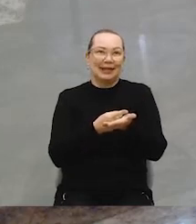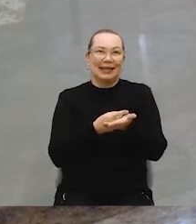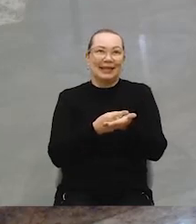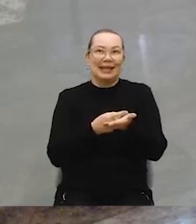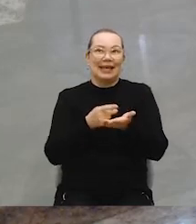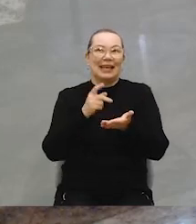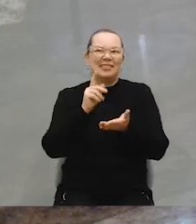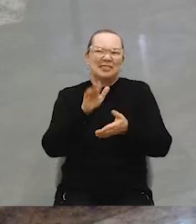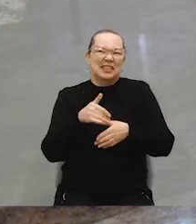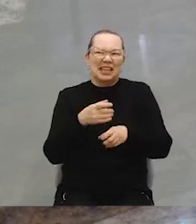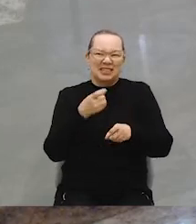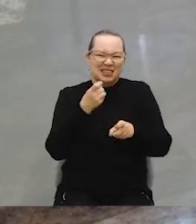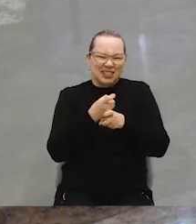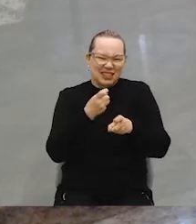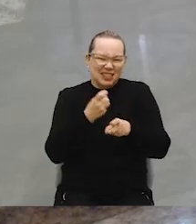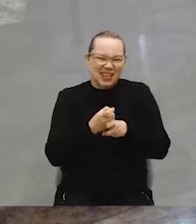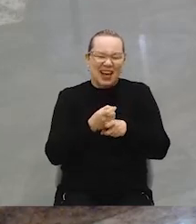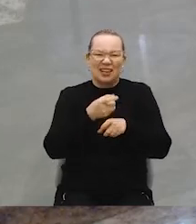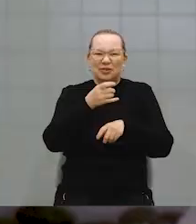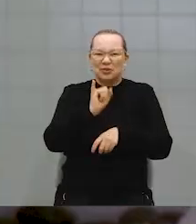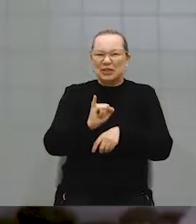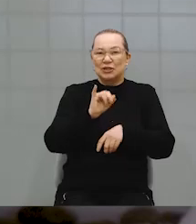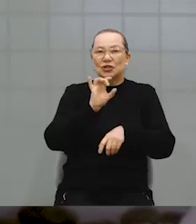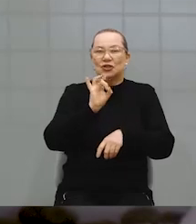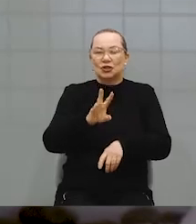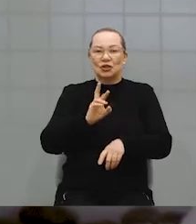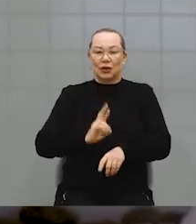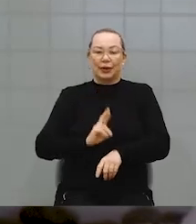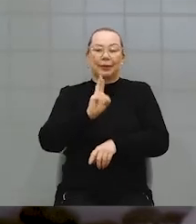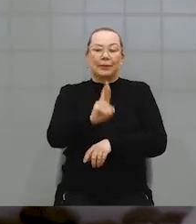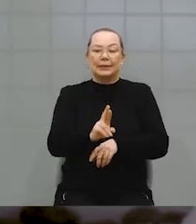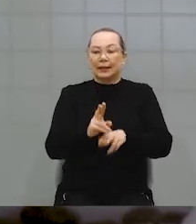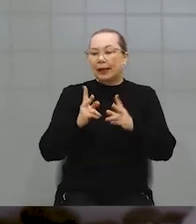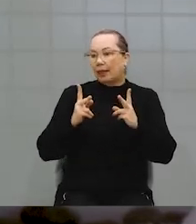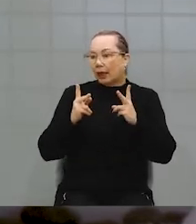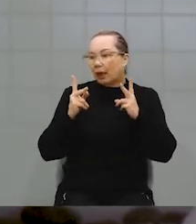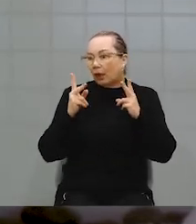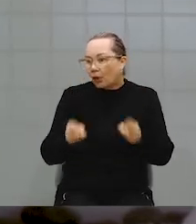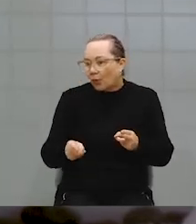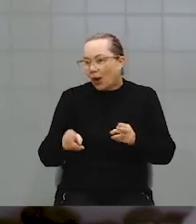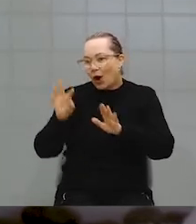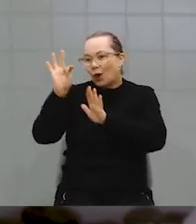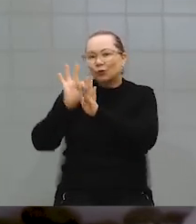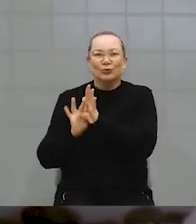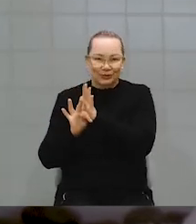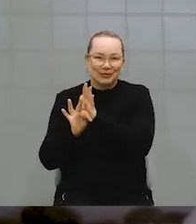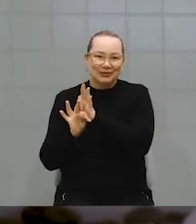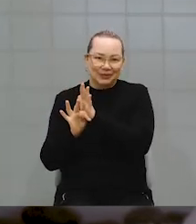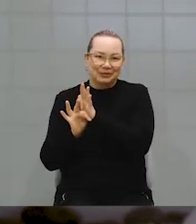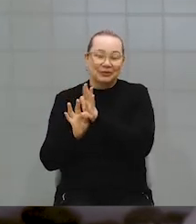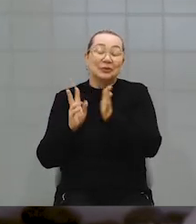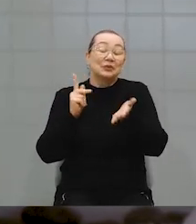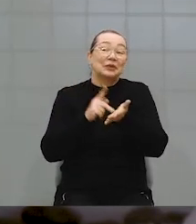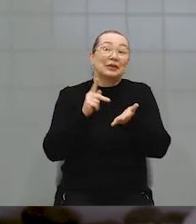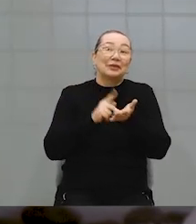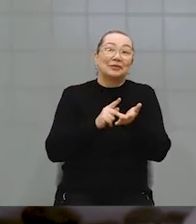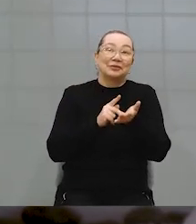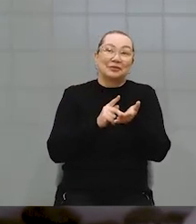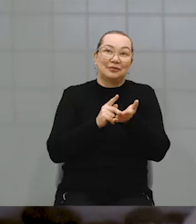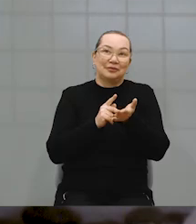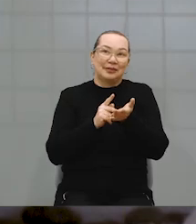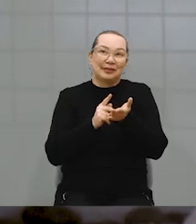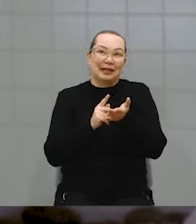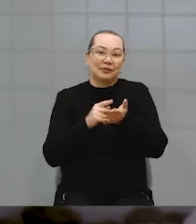ficaria muito chato se ele representasse exatamente o que está escrito no texto do Elvio. Então, na verdade,